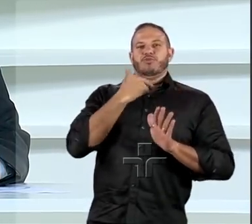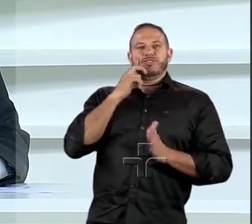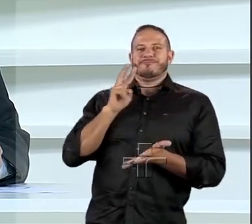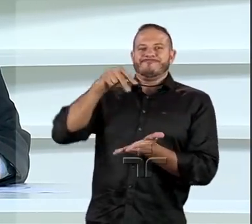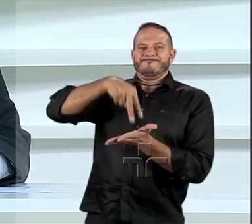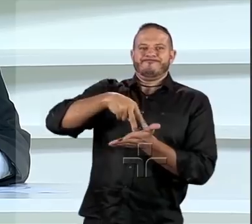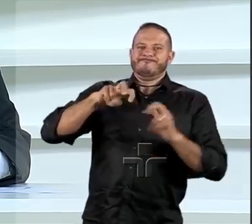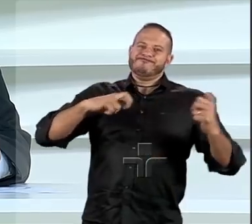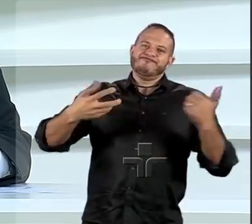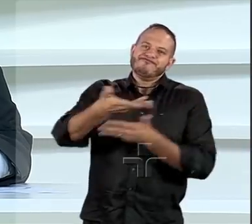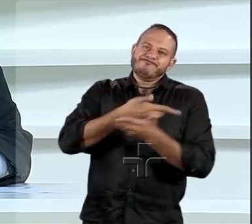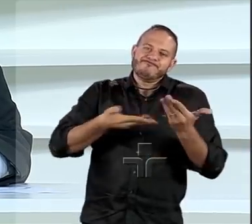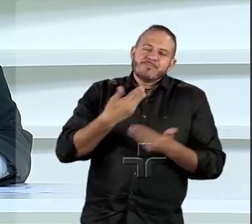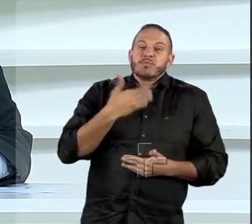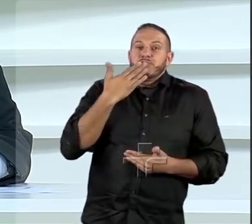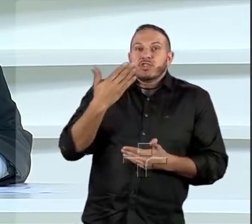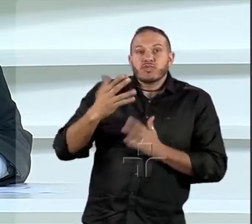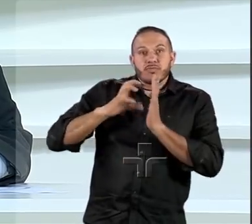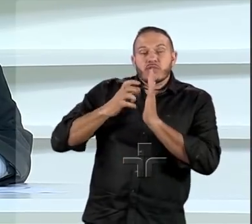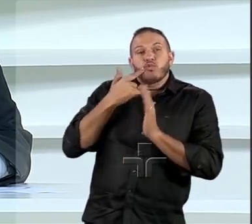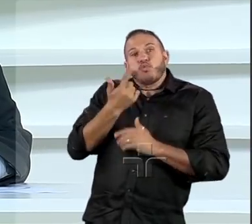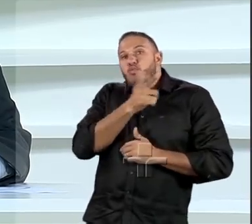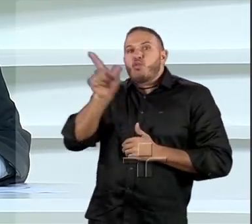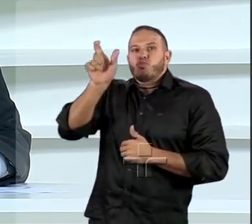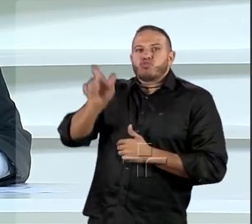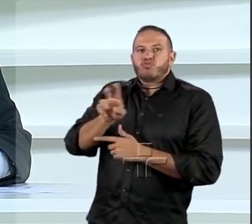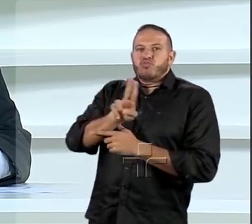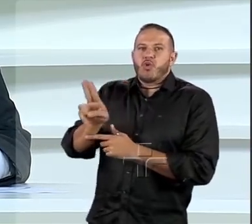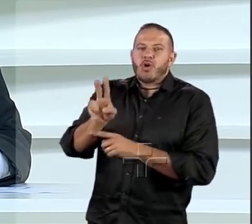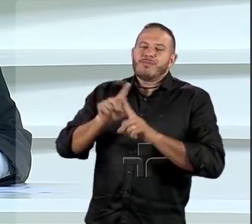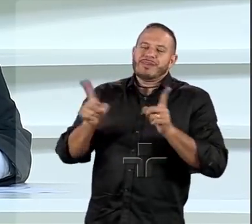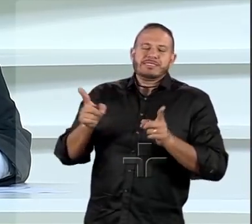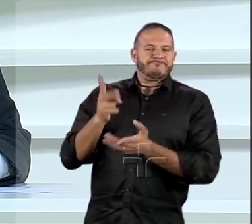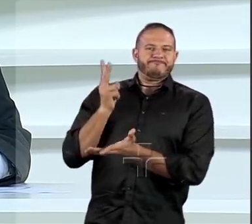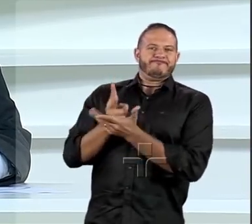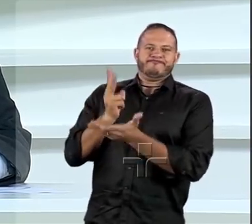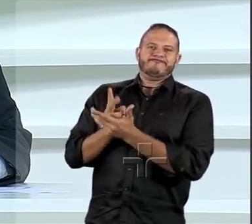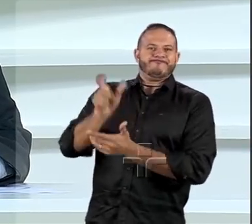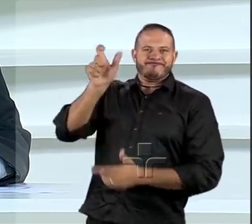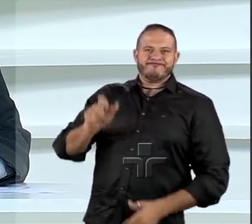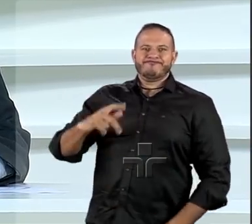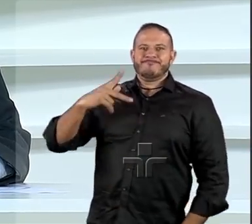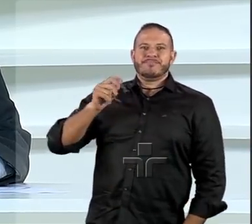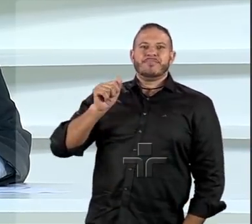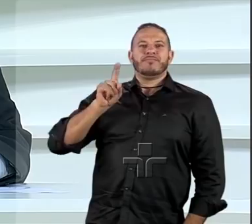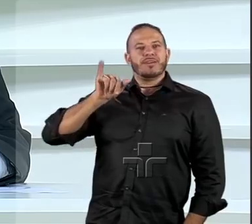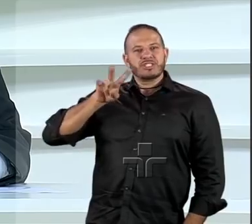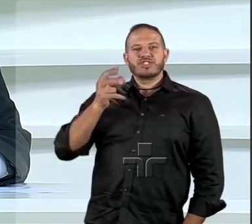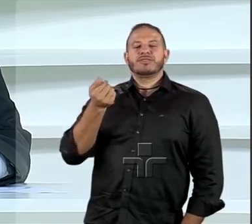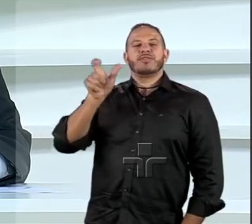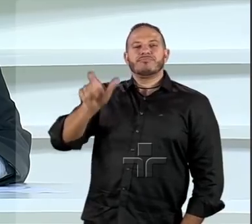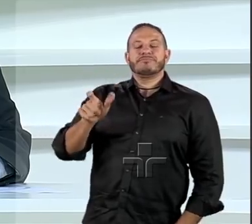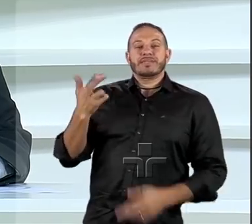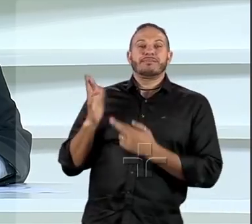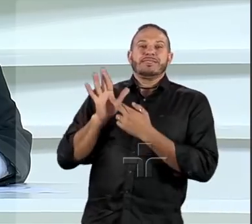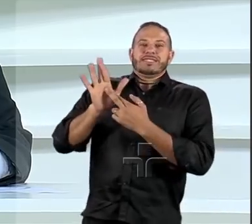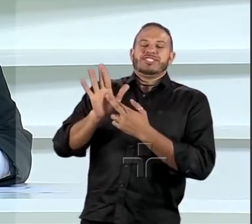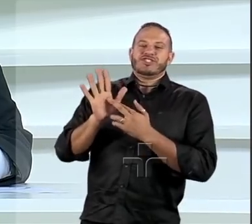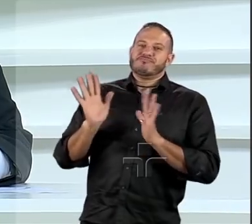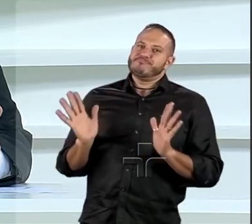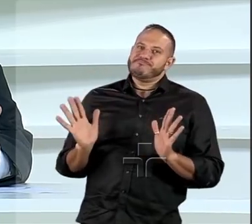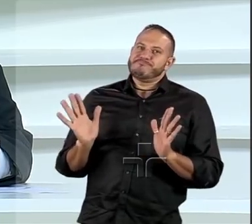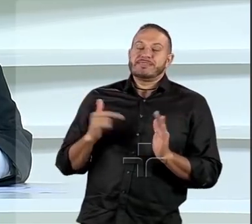participar. Pedimos que o partido indicasse outro nome, mas eles mantiveram Padilha como representante da legenda.